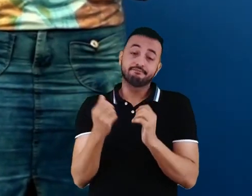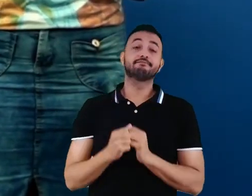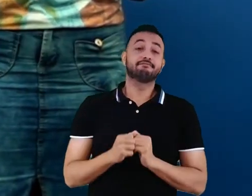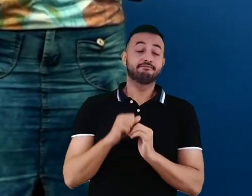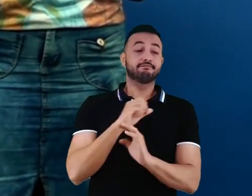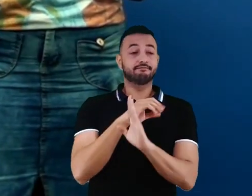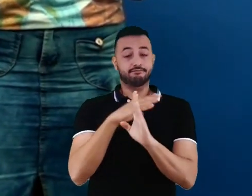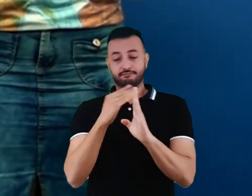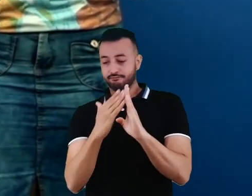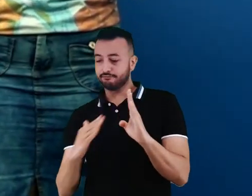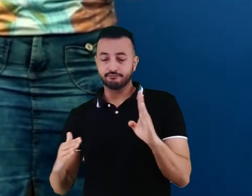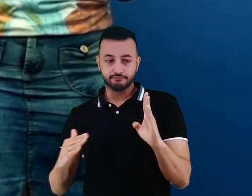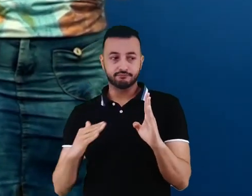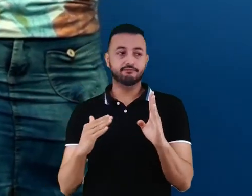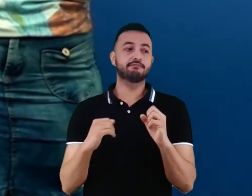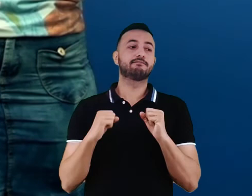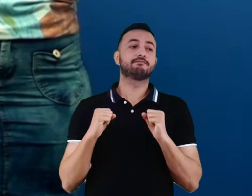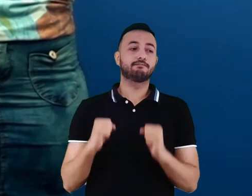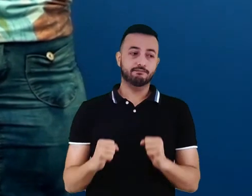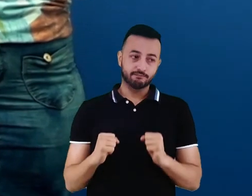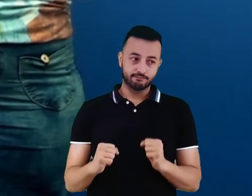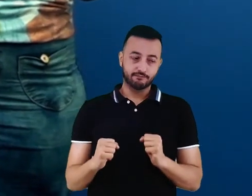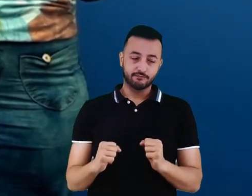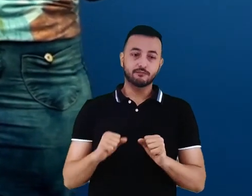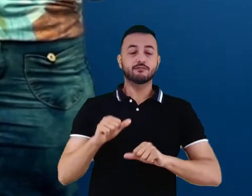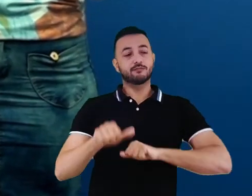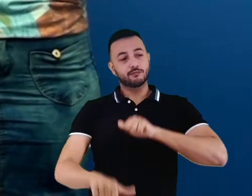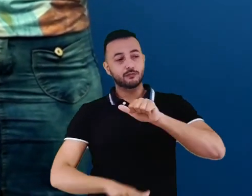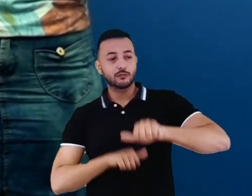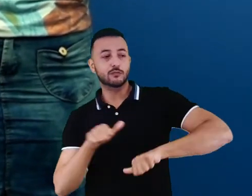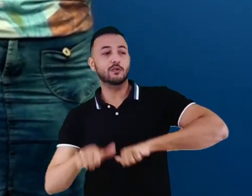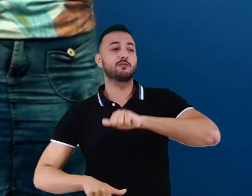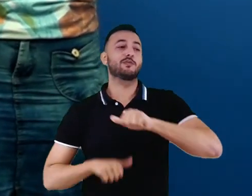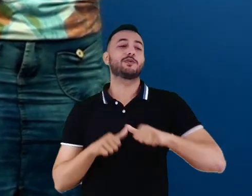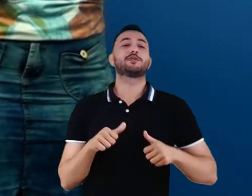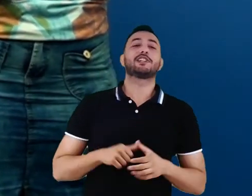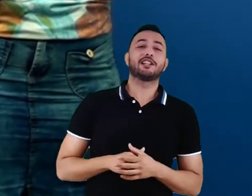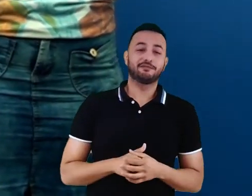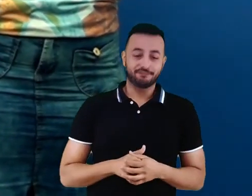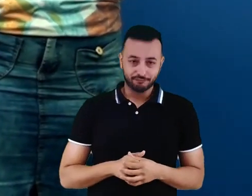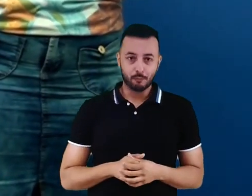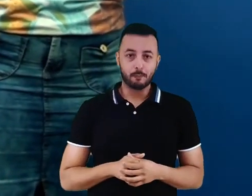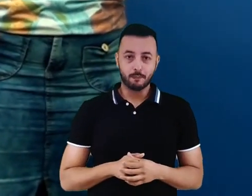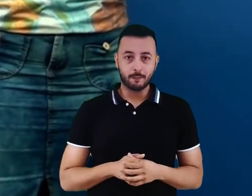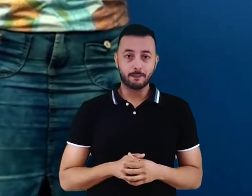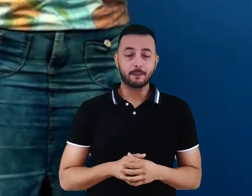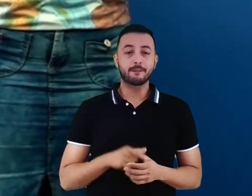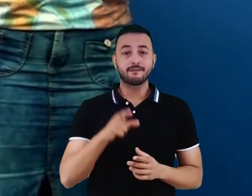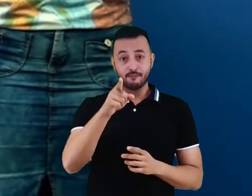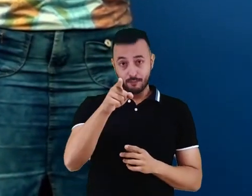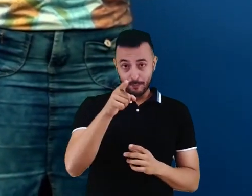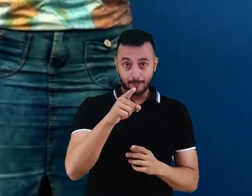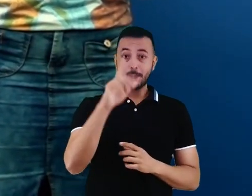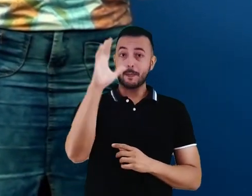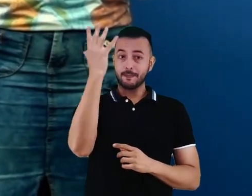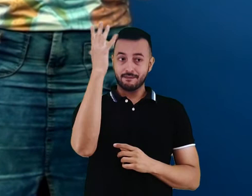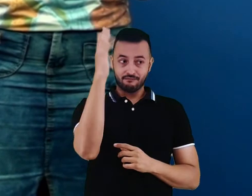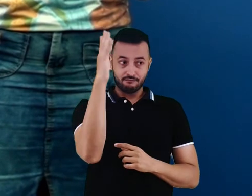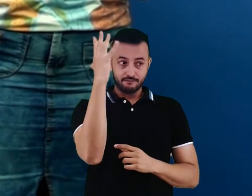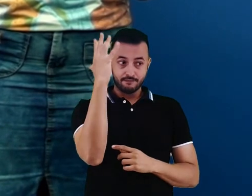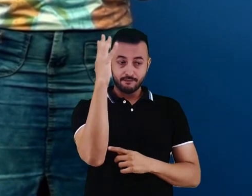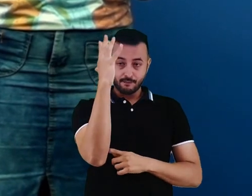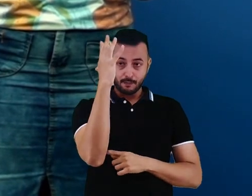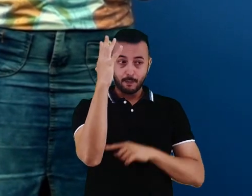a sombra daquela pessoa, ela vai mudar de posição. Fica embaixo de uma árvore, por